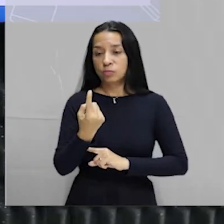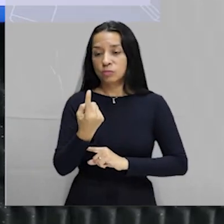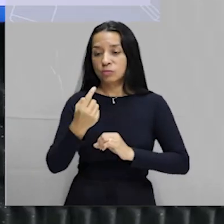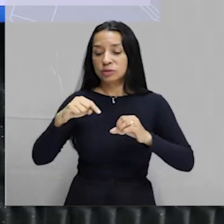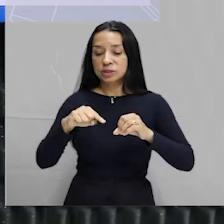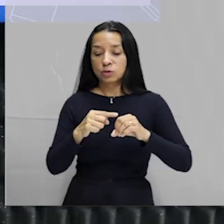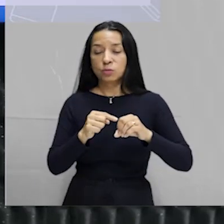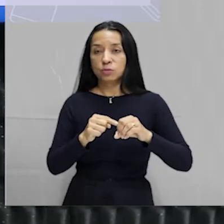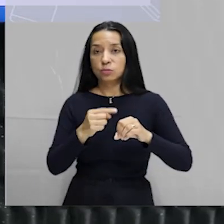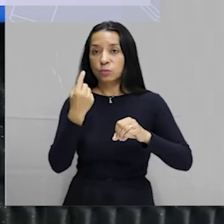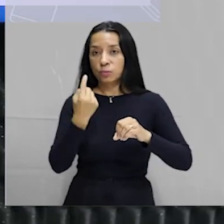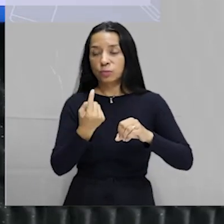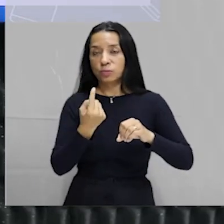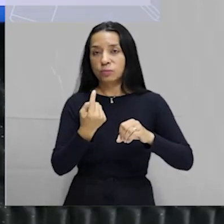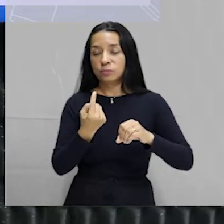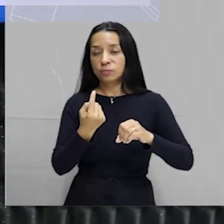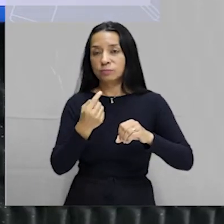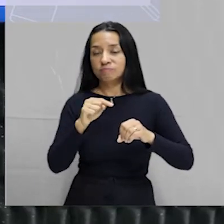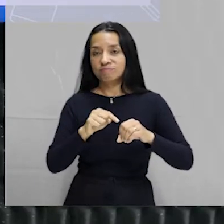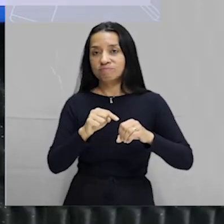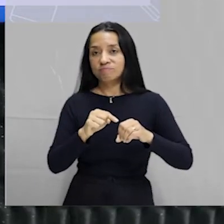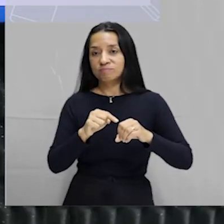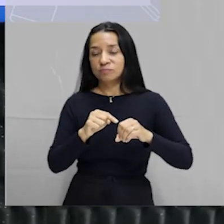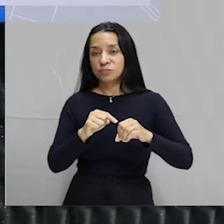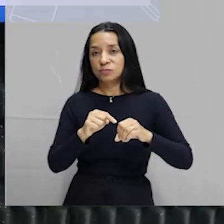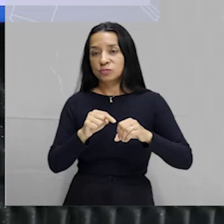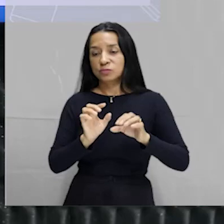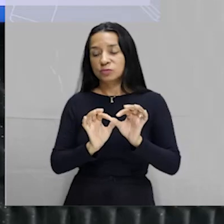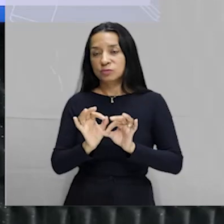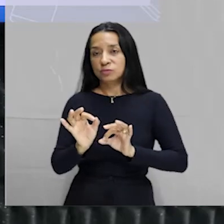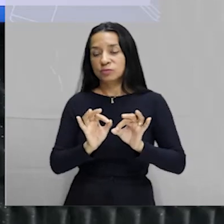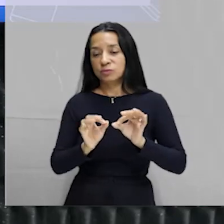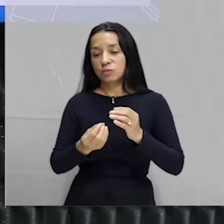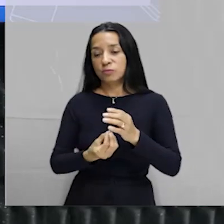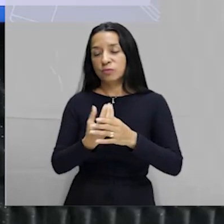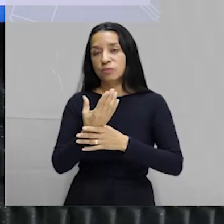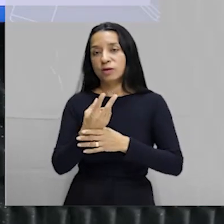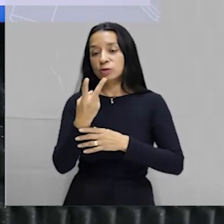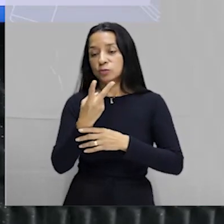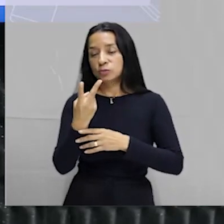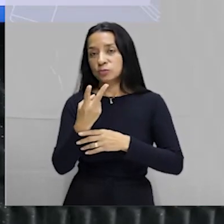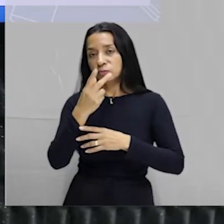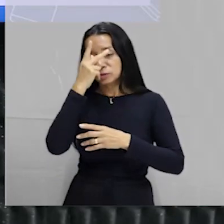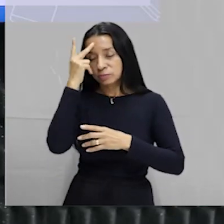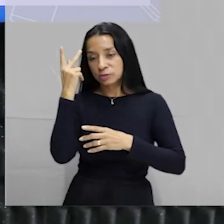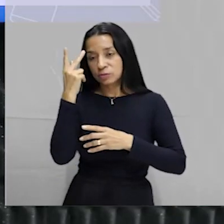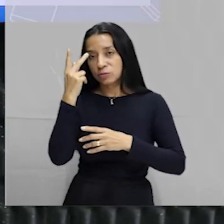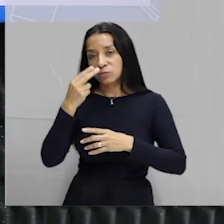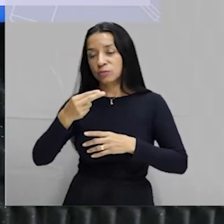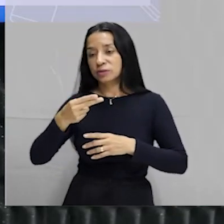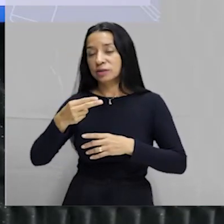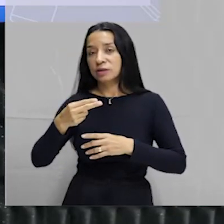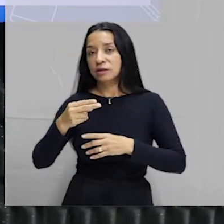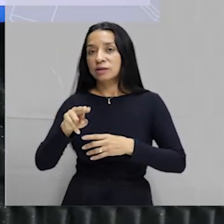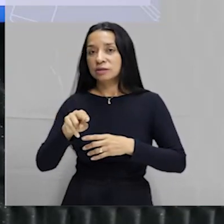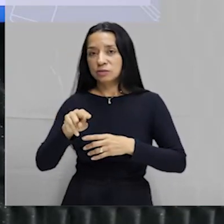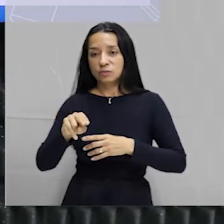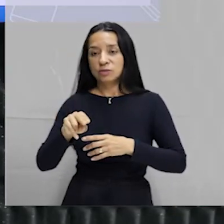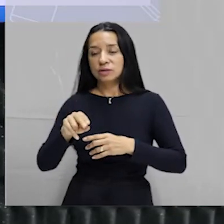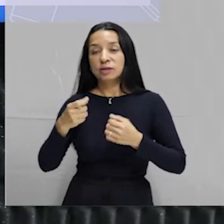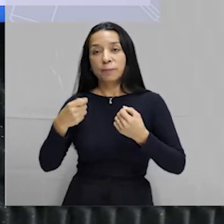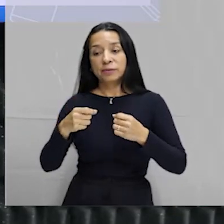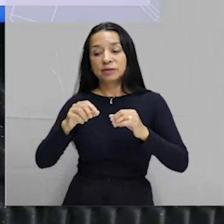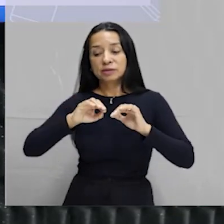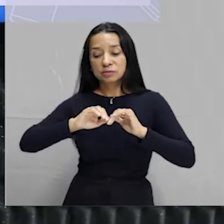zigoto. Esse zigoto, quando é para formar dois gêmeos, né, duas pessoas iguais, eles têm que se dividir em